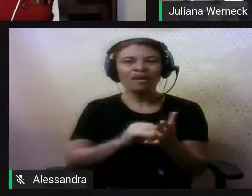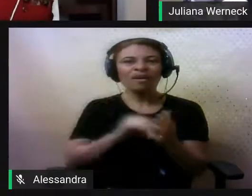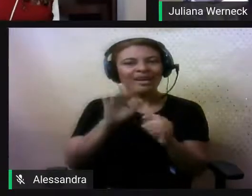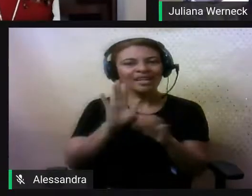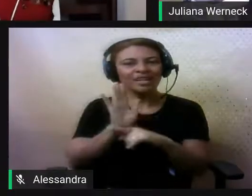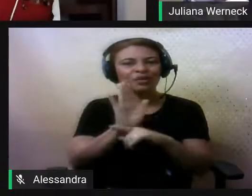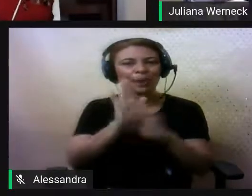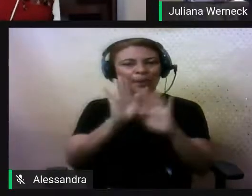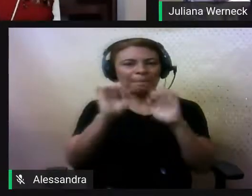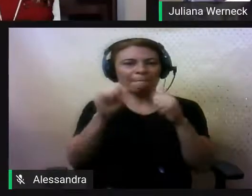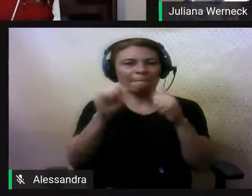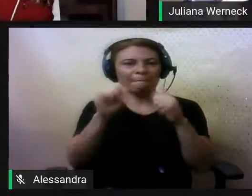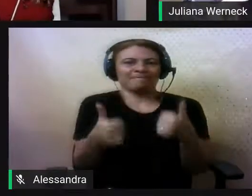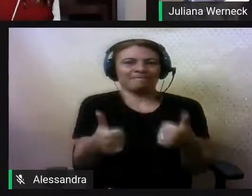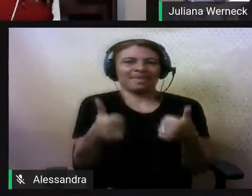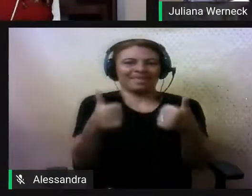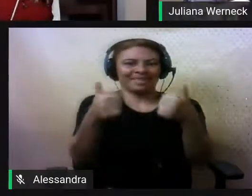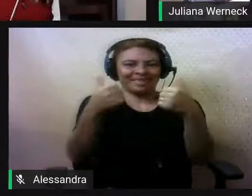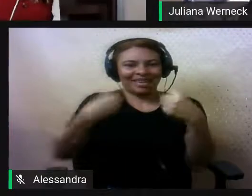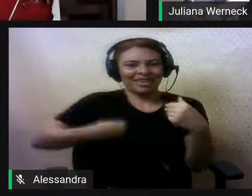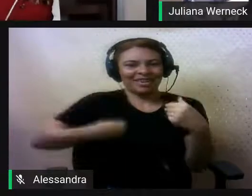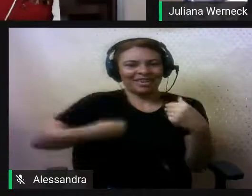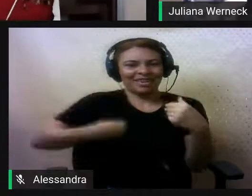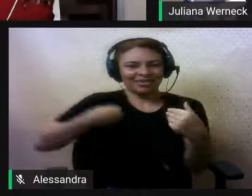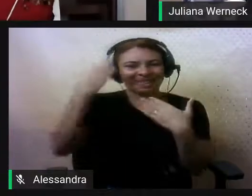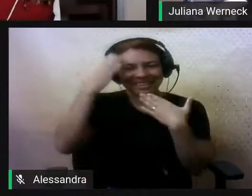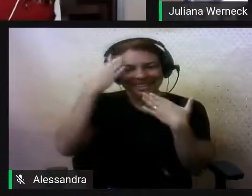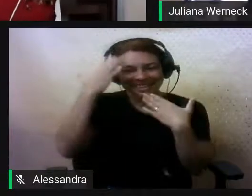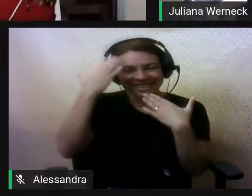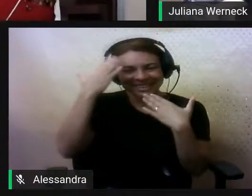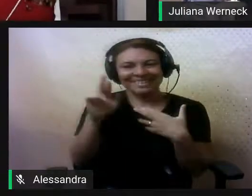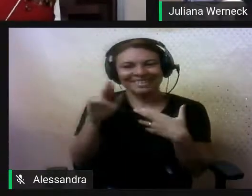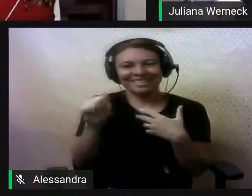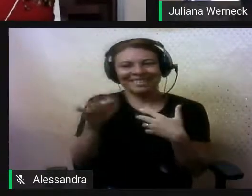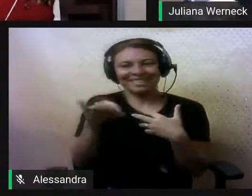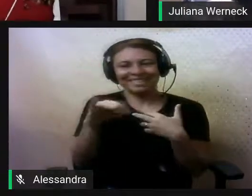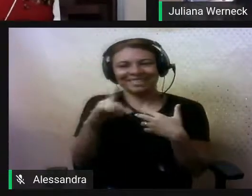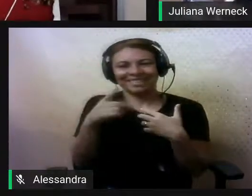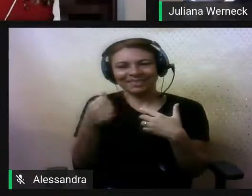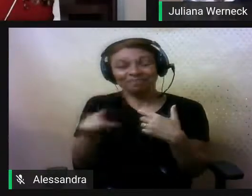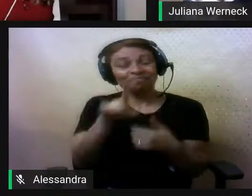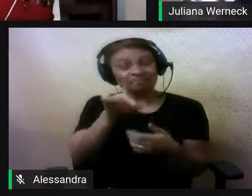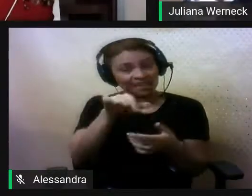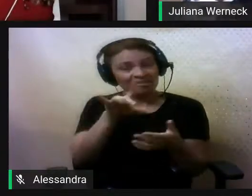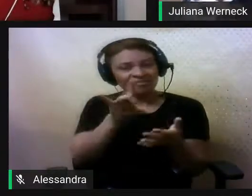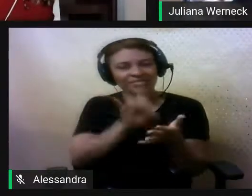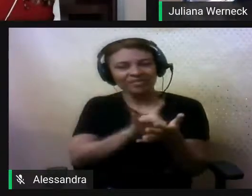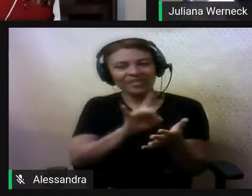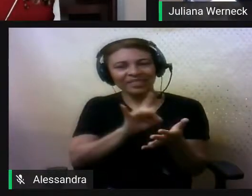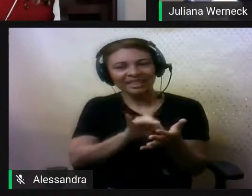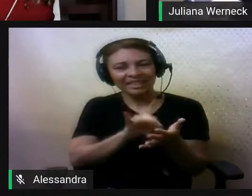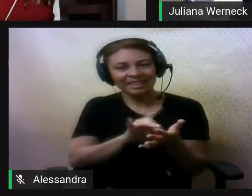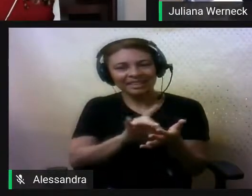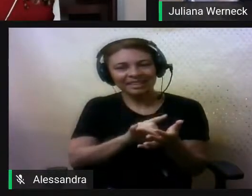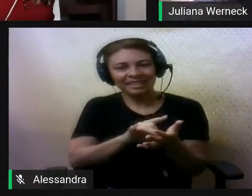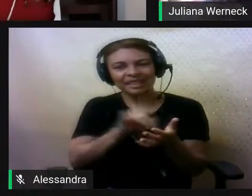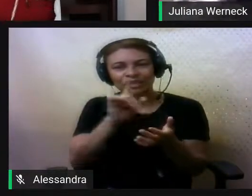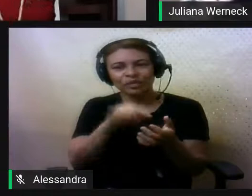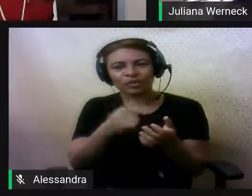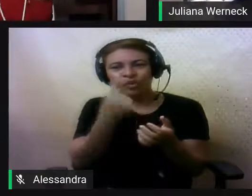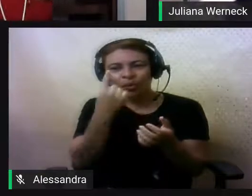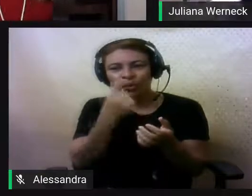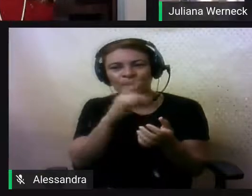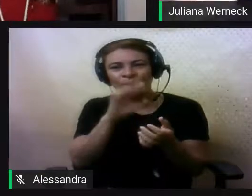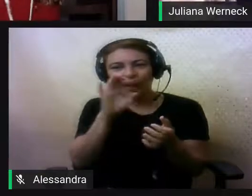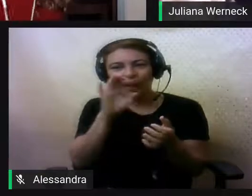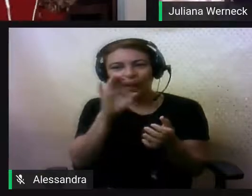bem. Aí você realmente vive esse estado de gratidão. É verdade. E só aproveitar mais um ganchinho de uma